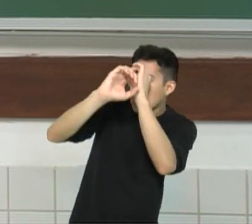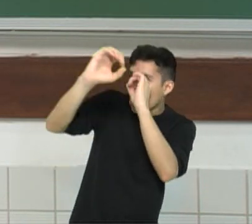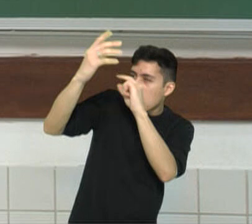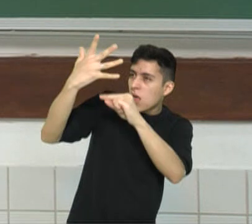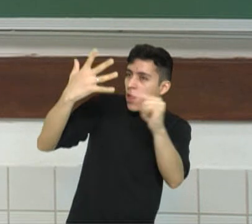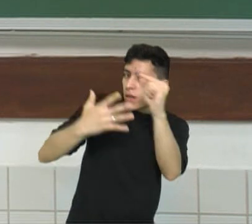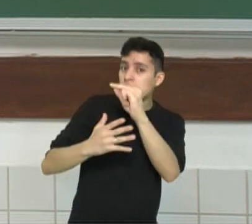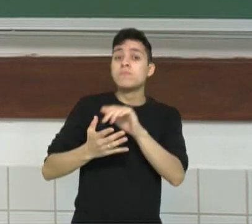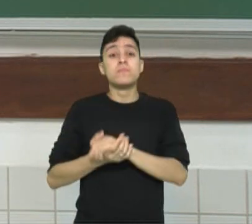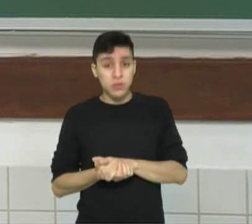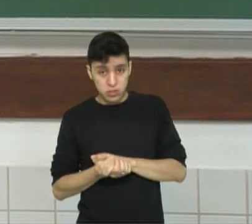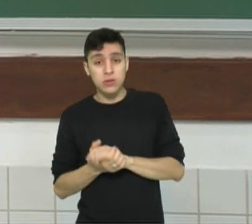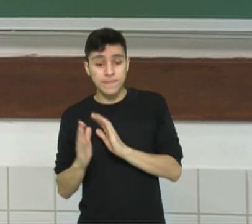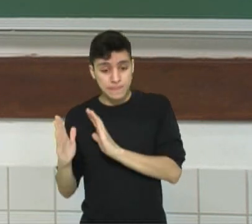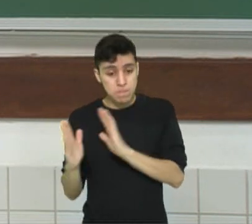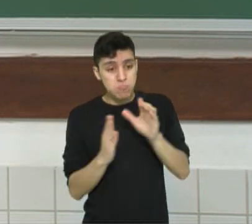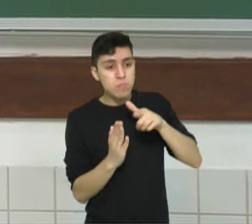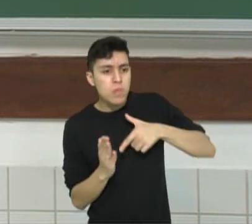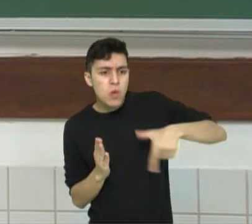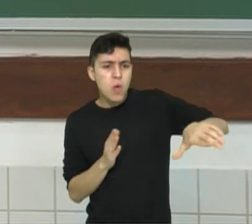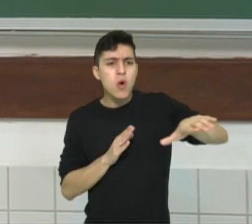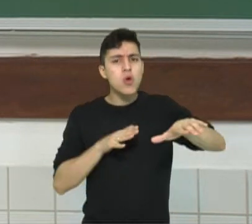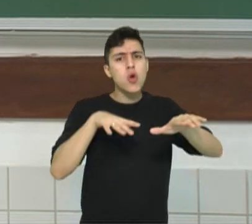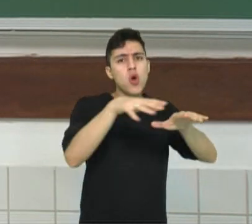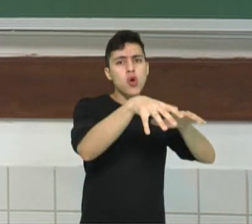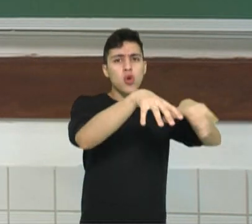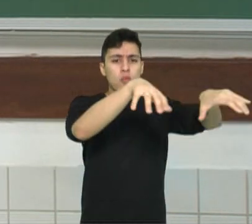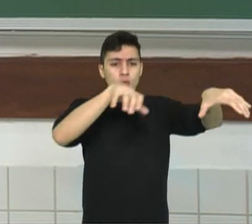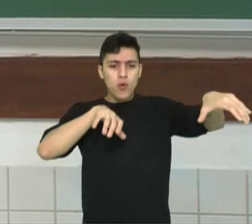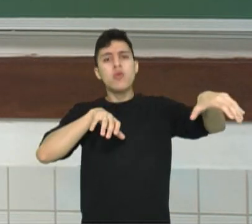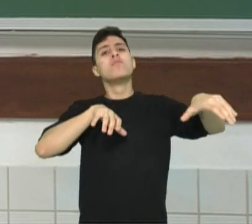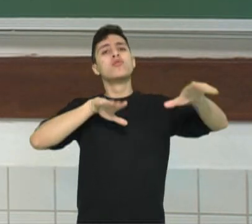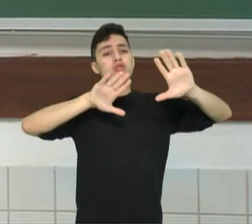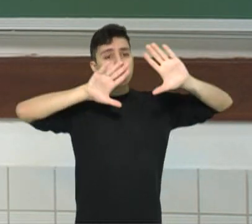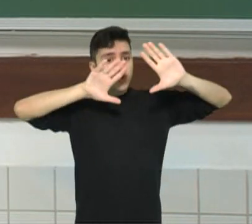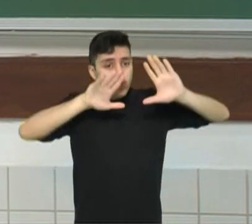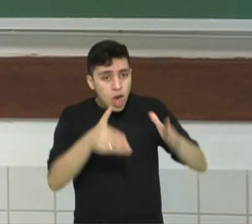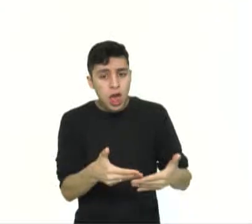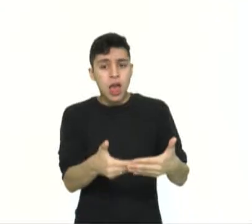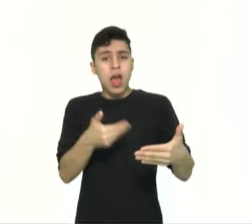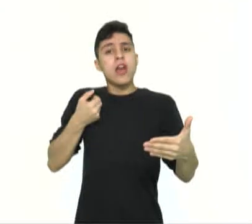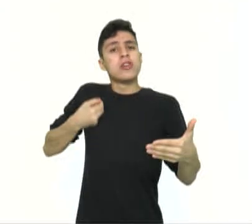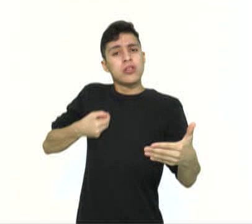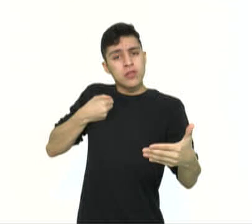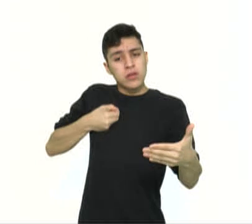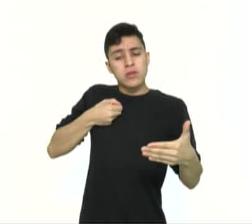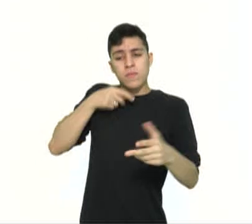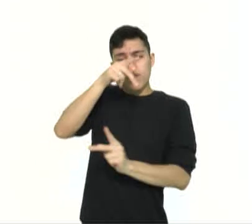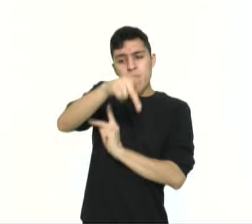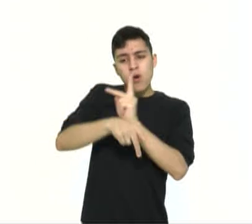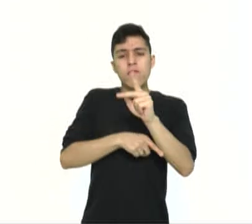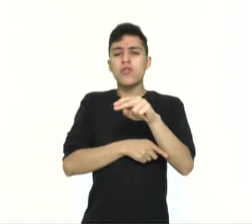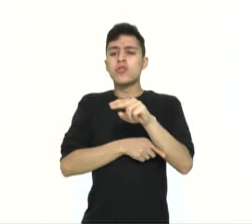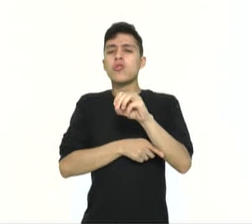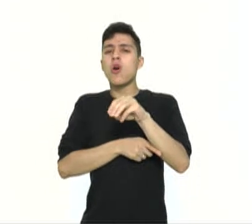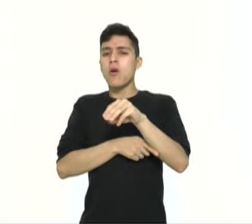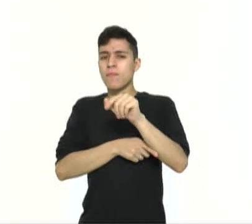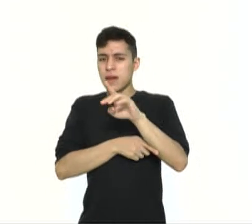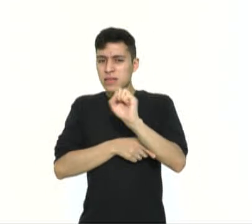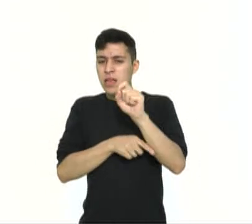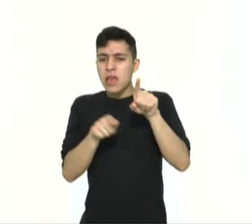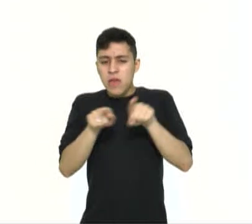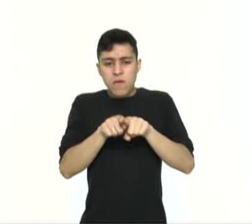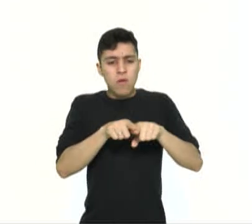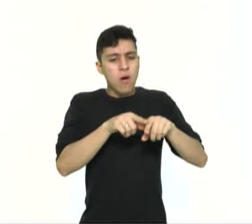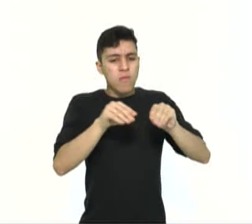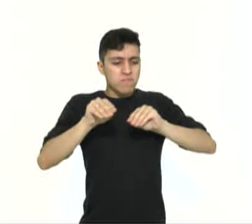E algumas outras sociedades, elas já eram habitadas por povos nômades, que viviam de coleta,